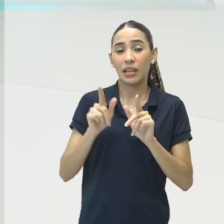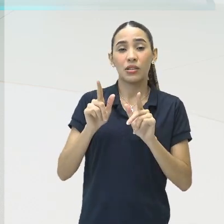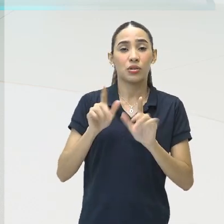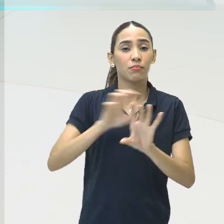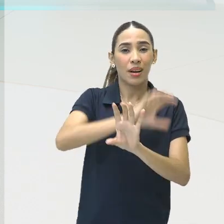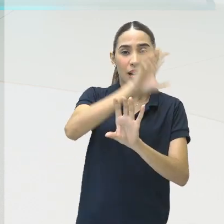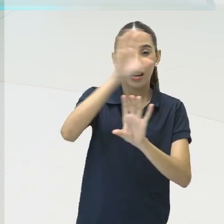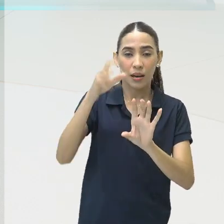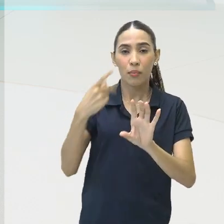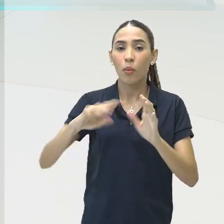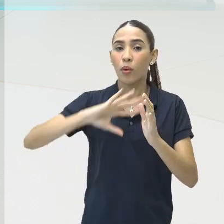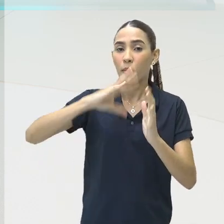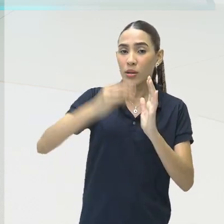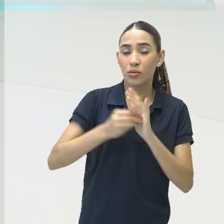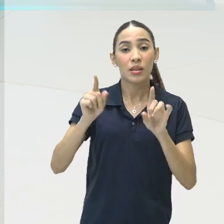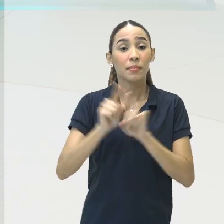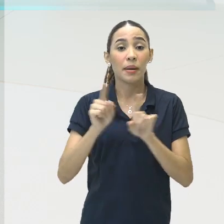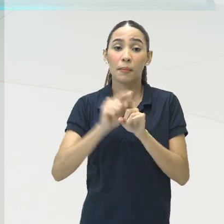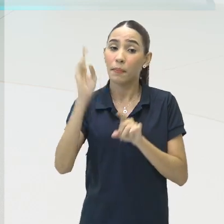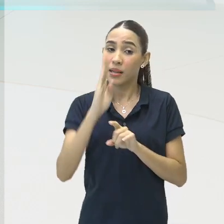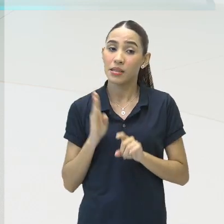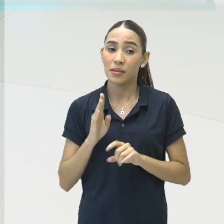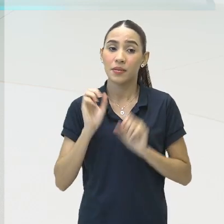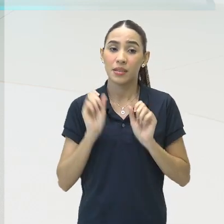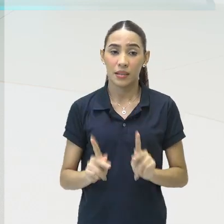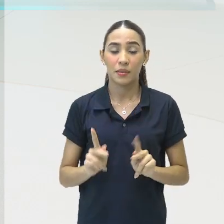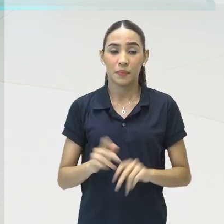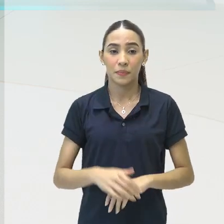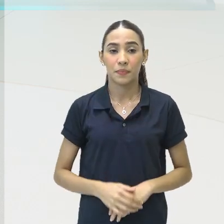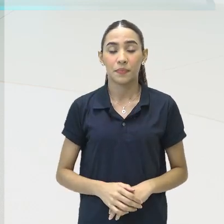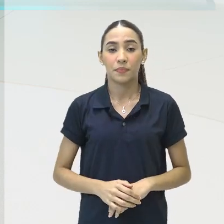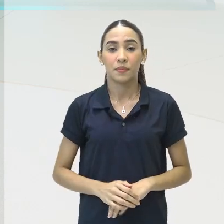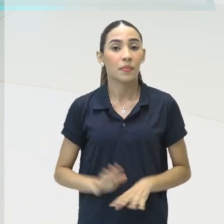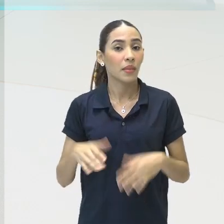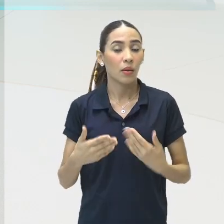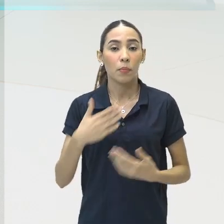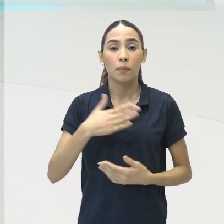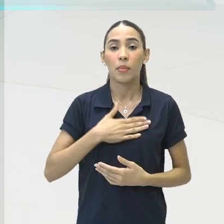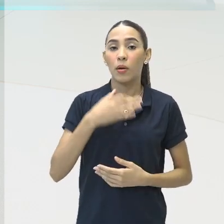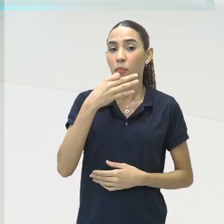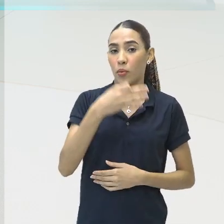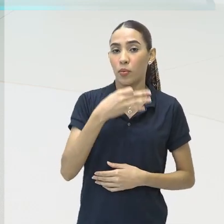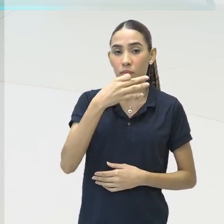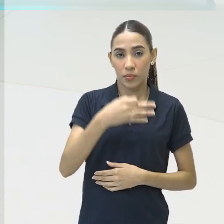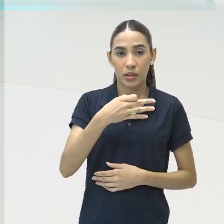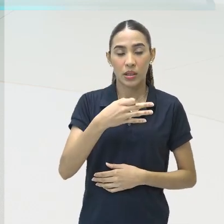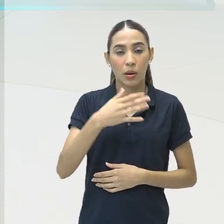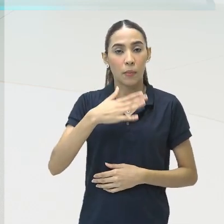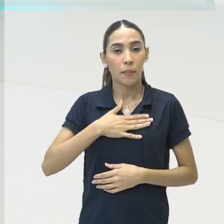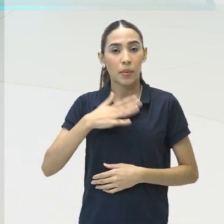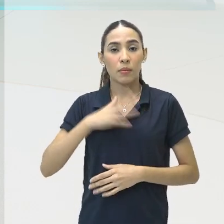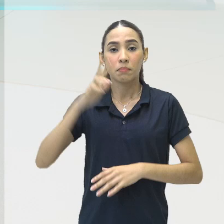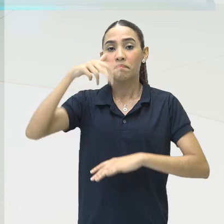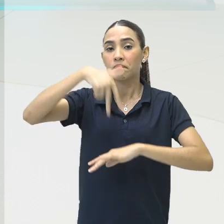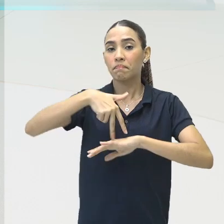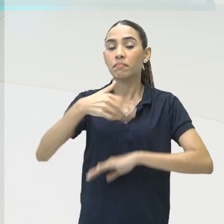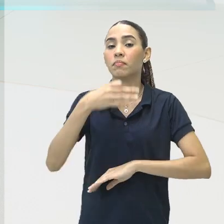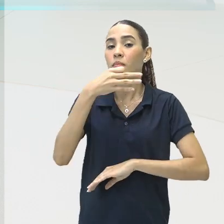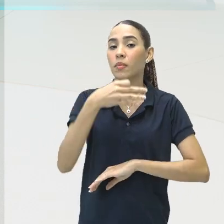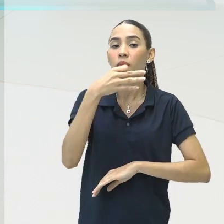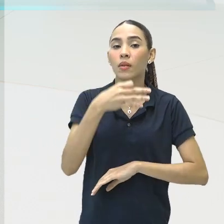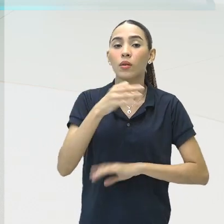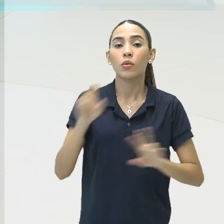aí do Amazonas e do Brasil, certo? Então, o meu olhar, o meu posicionamento crítico